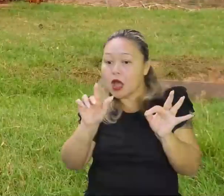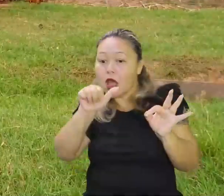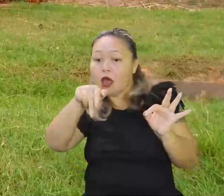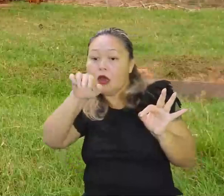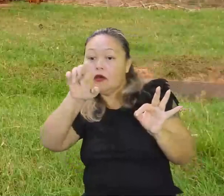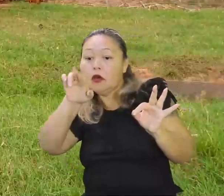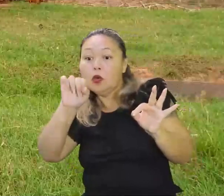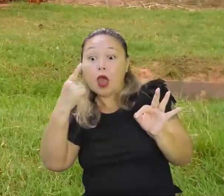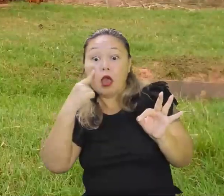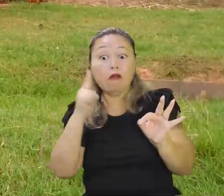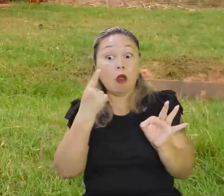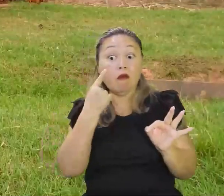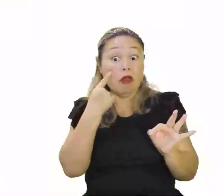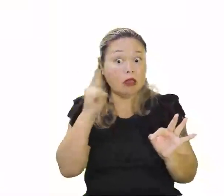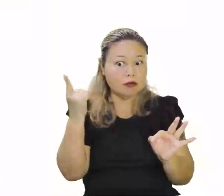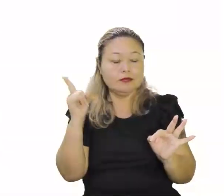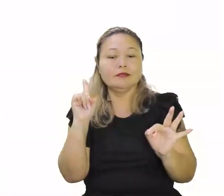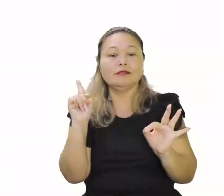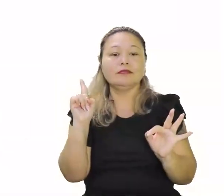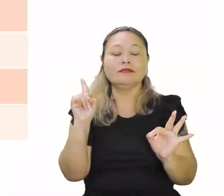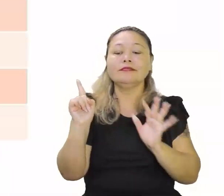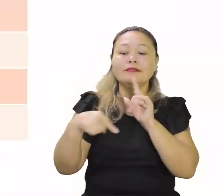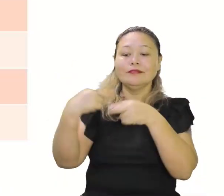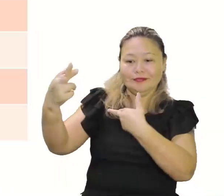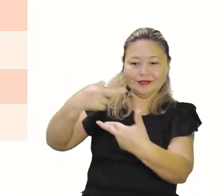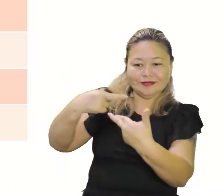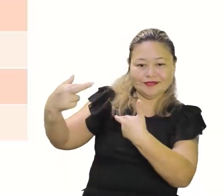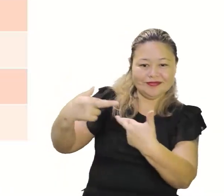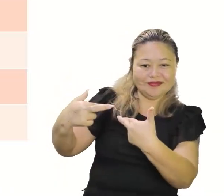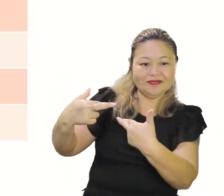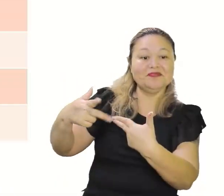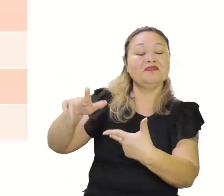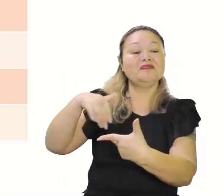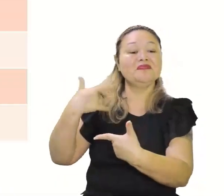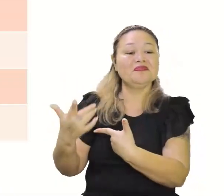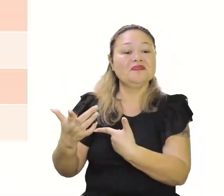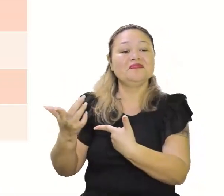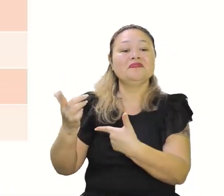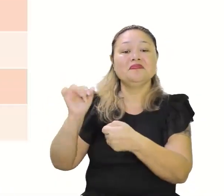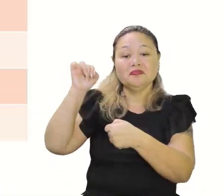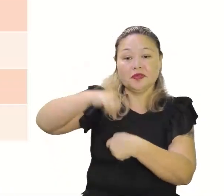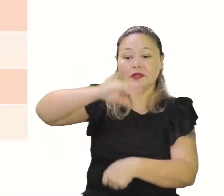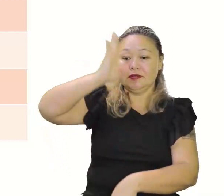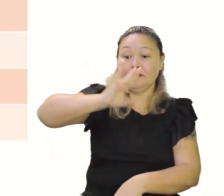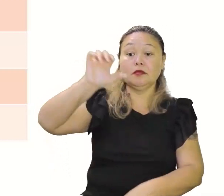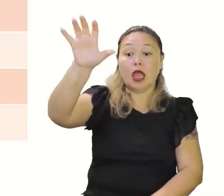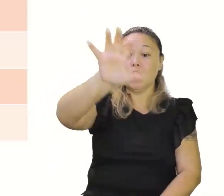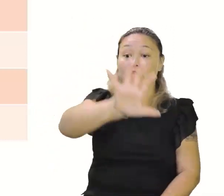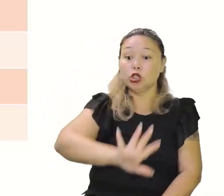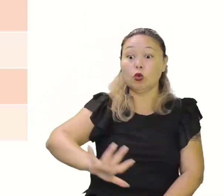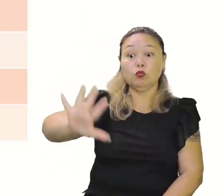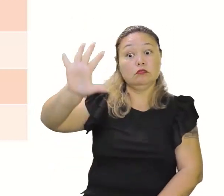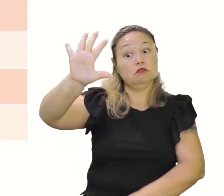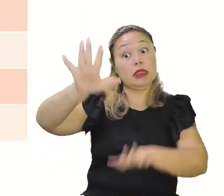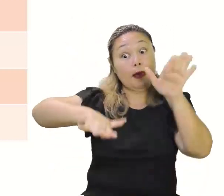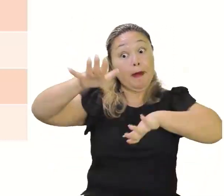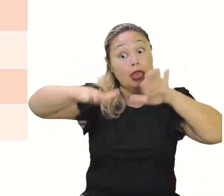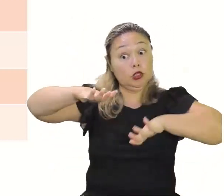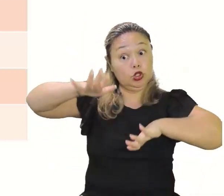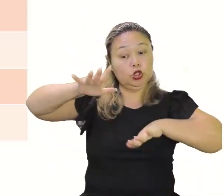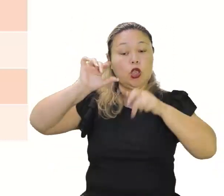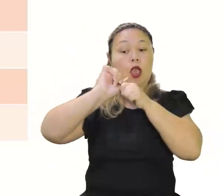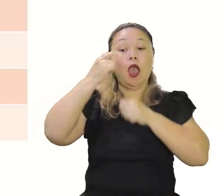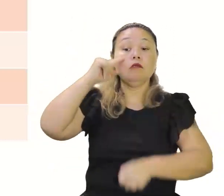alqueire? Vamos ver, vamos lá. Então vamos fazer a relação agora? Então o alqueire no Brasil varia de acordo com a região. Veja a